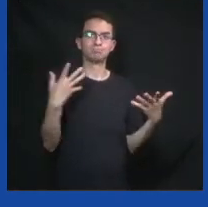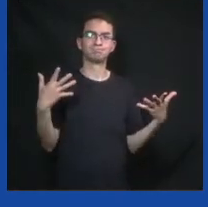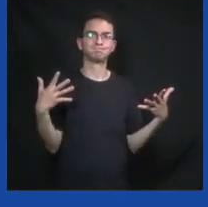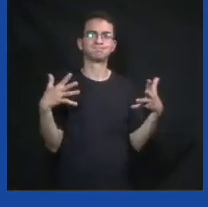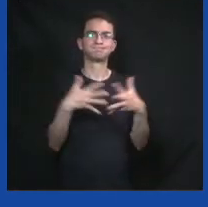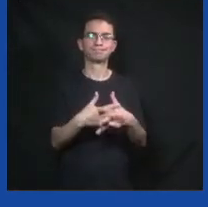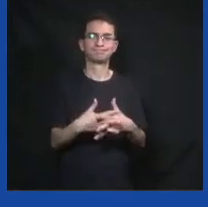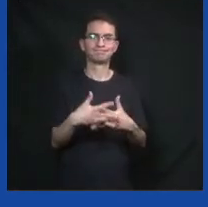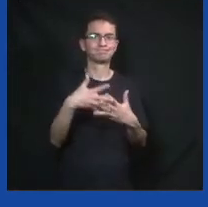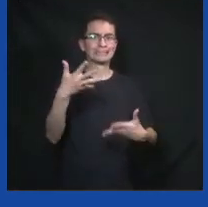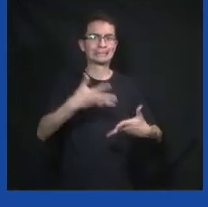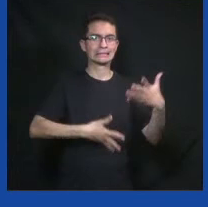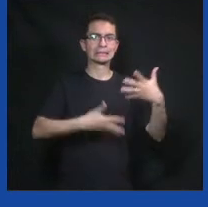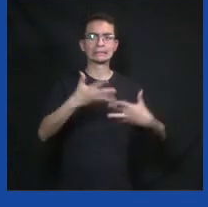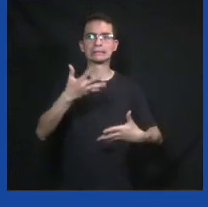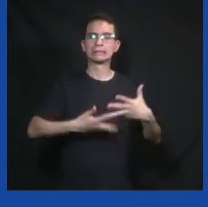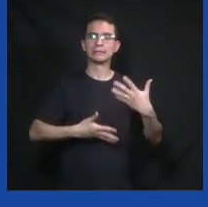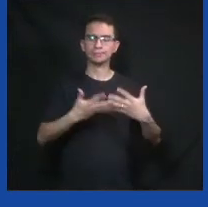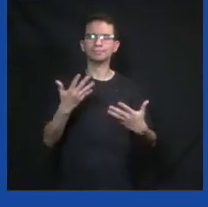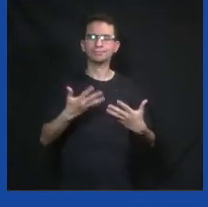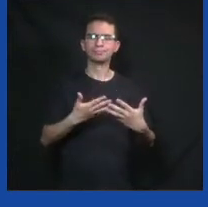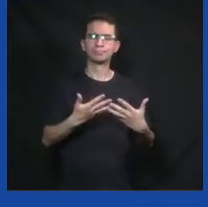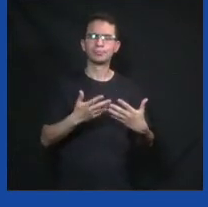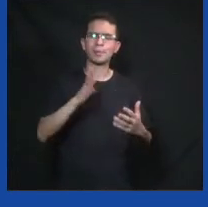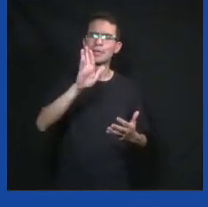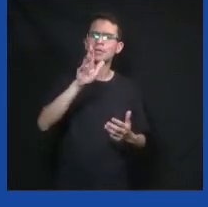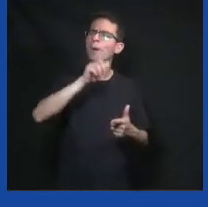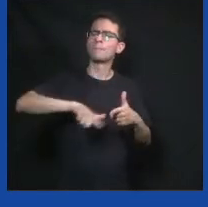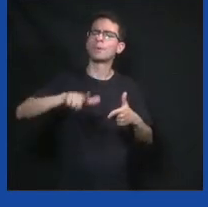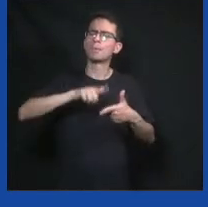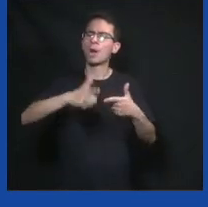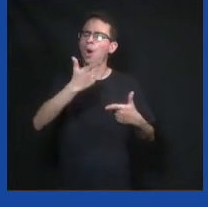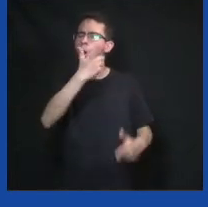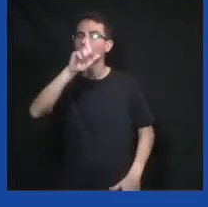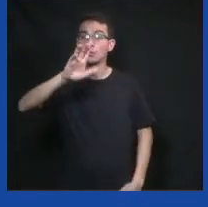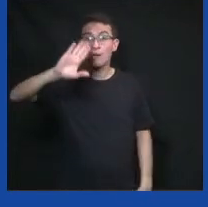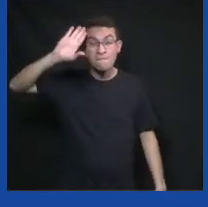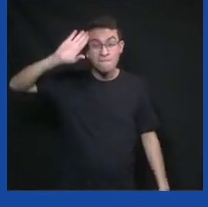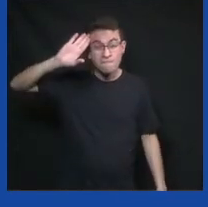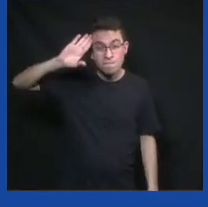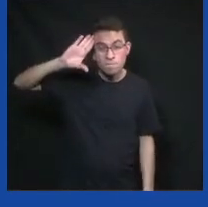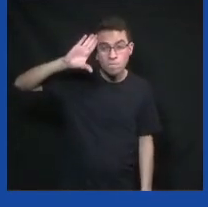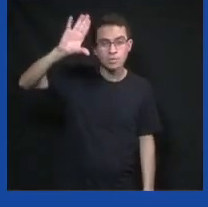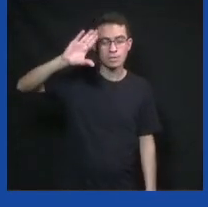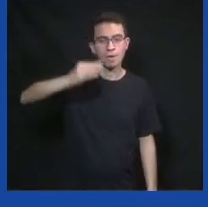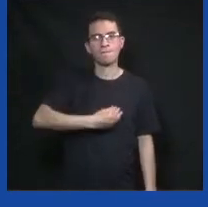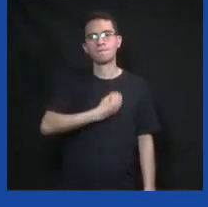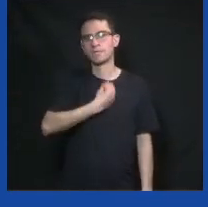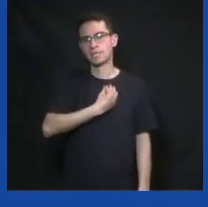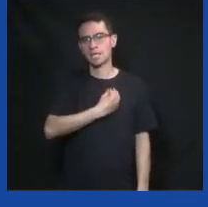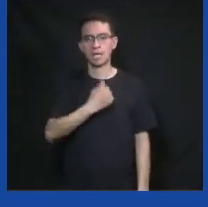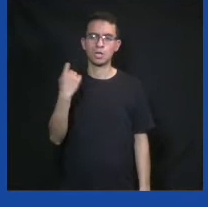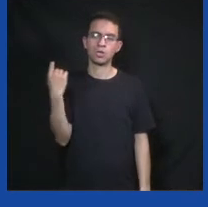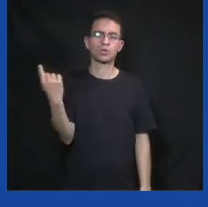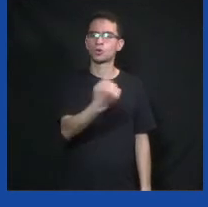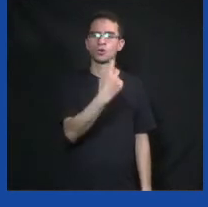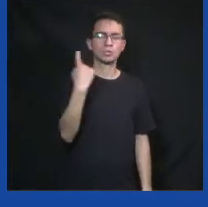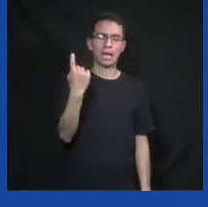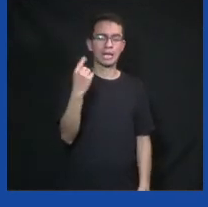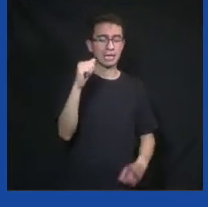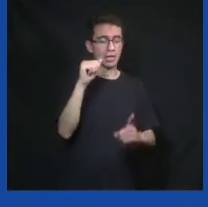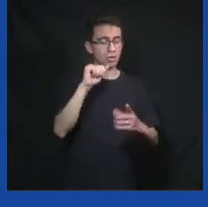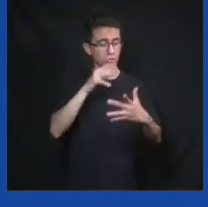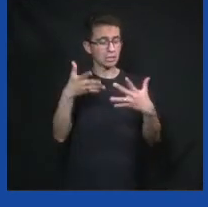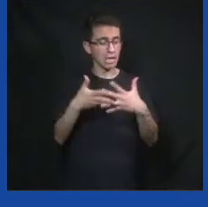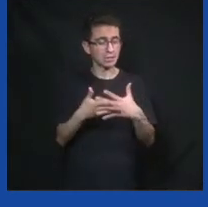Mas vamos comparar com outra questão fundamental, fundamental para a nossa existência enquanto seres humanos e enquanto